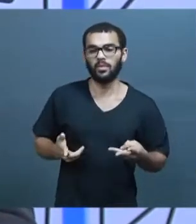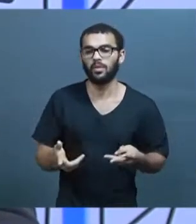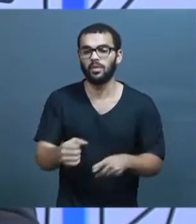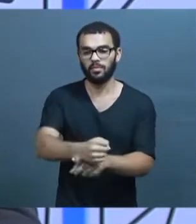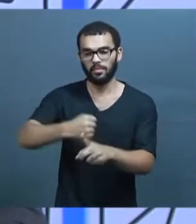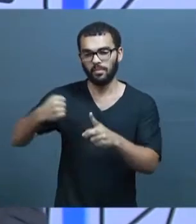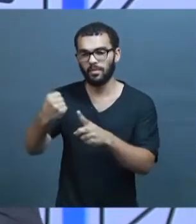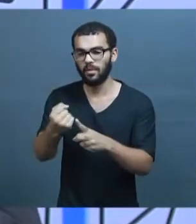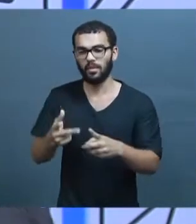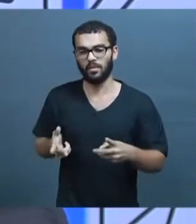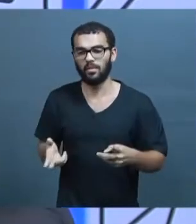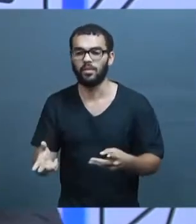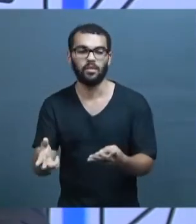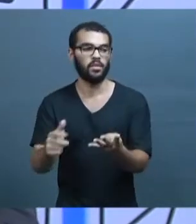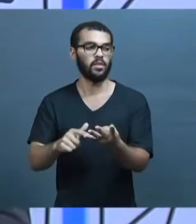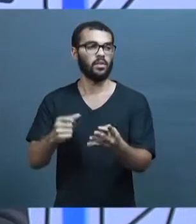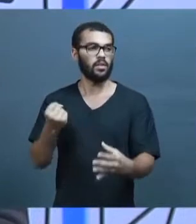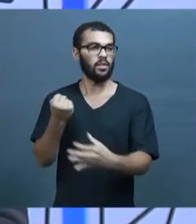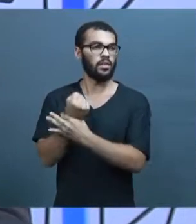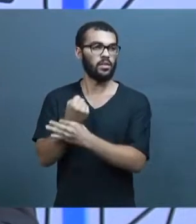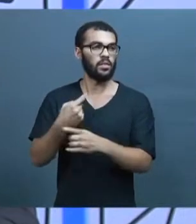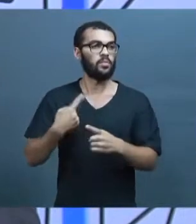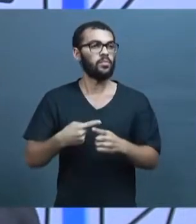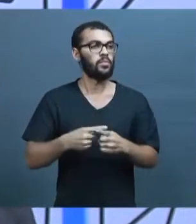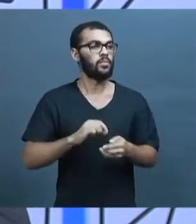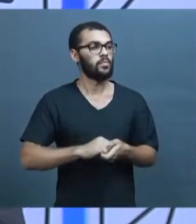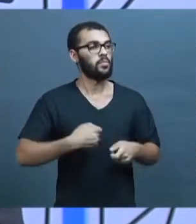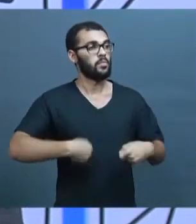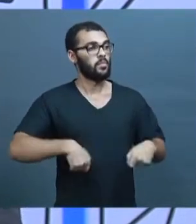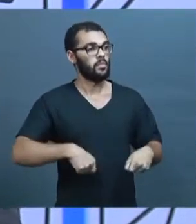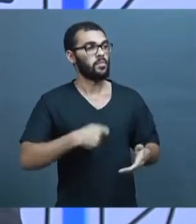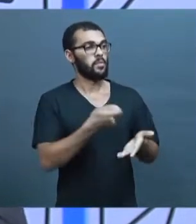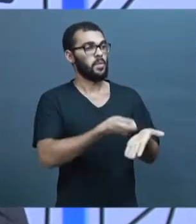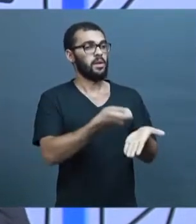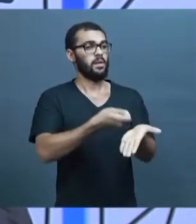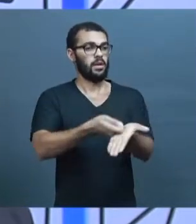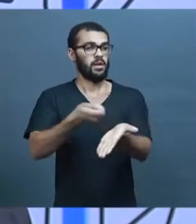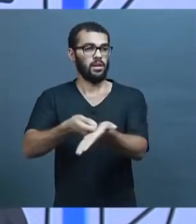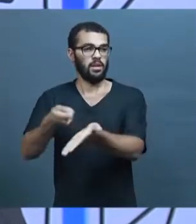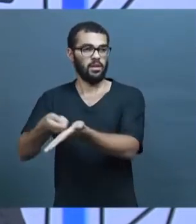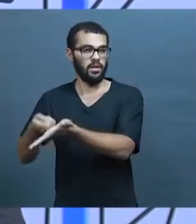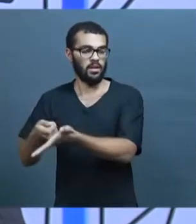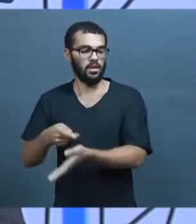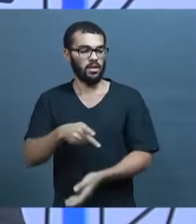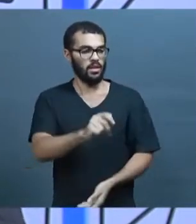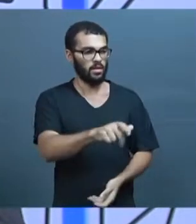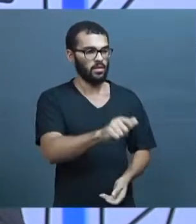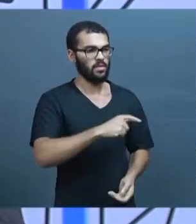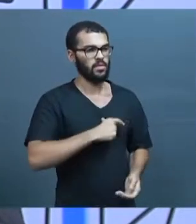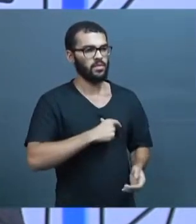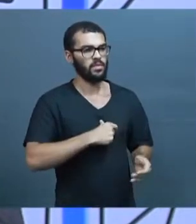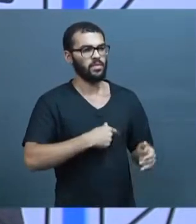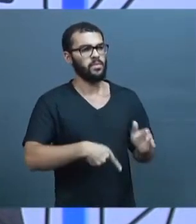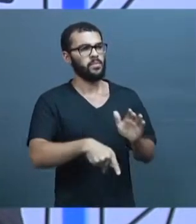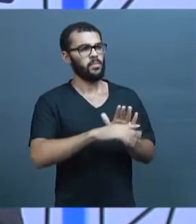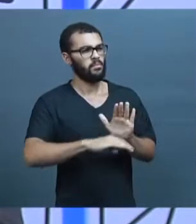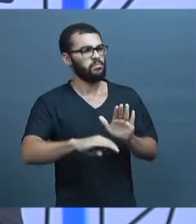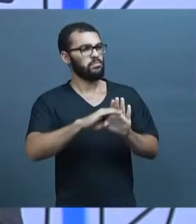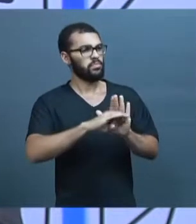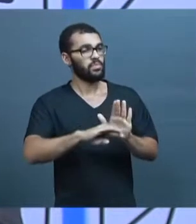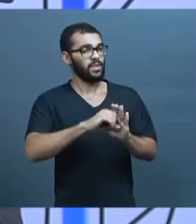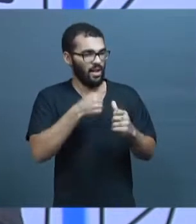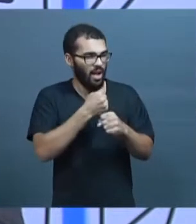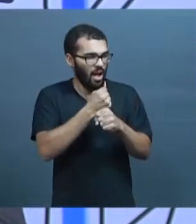defesa. Por quê? Porque ele precisa pagar um gasto previdenciário que cresce a uma taxa média de 6% ao ano acima